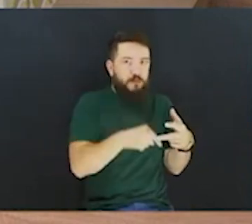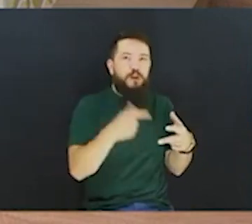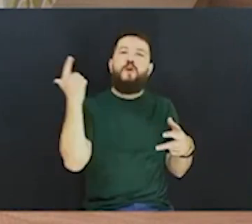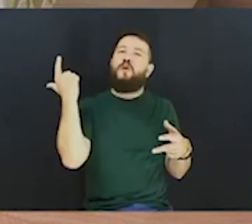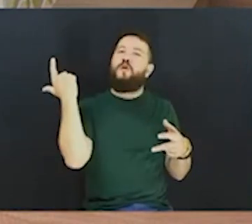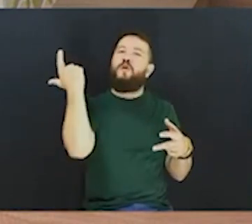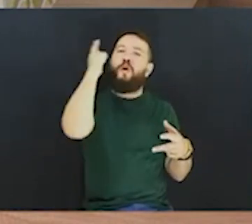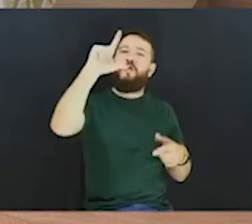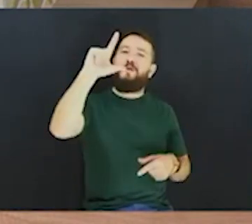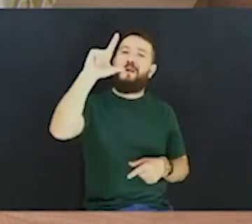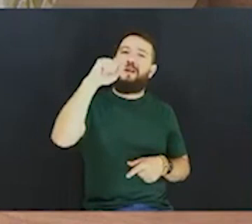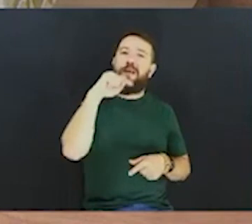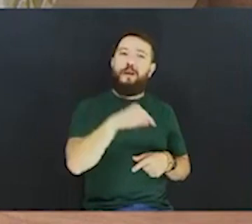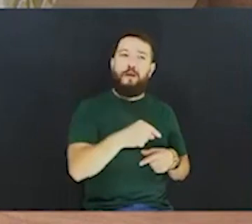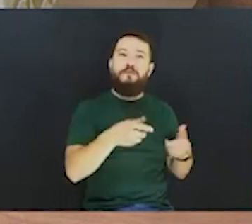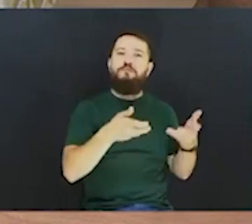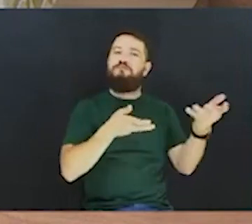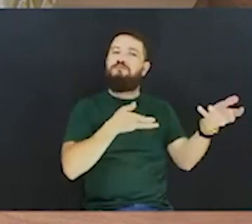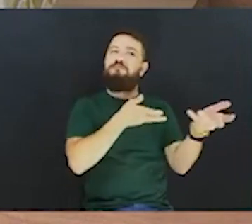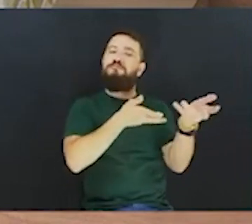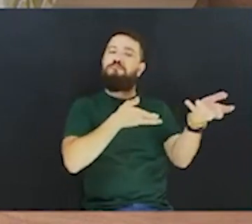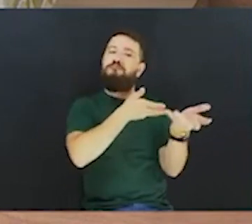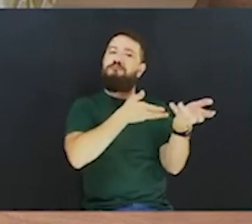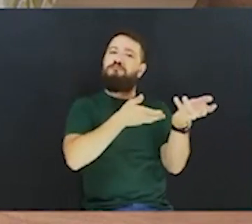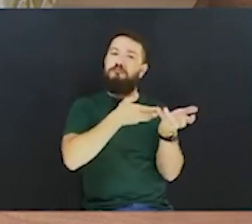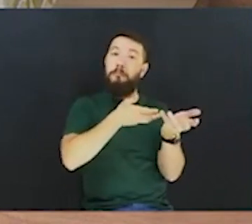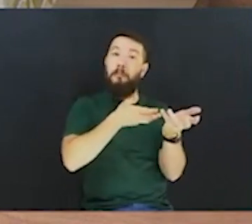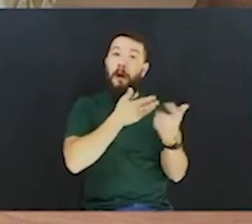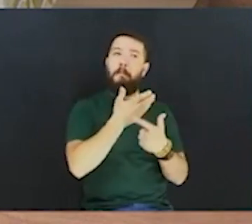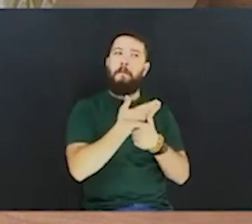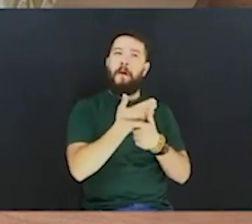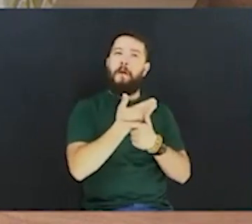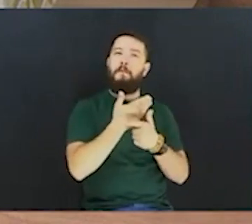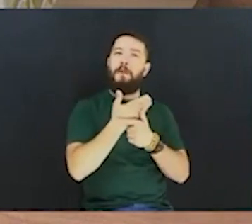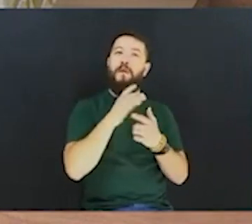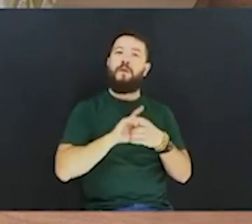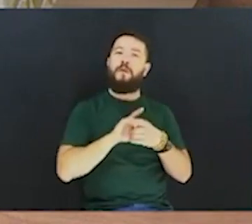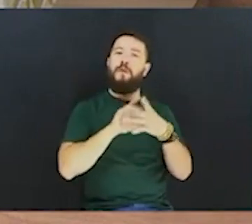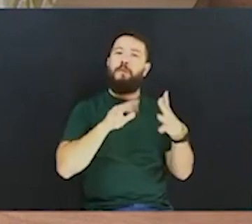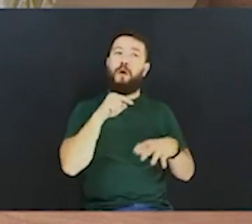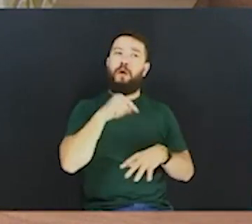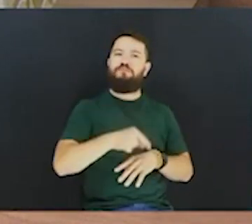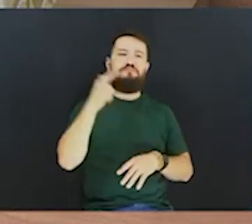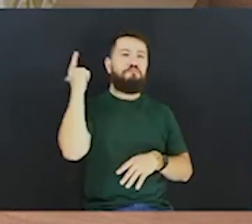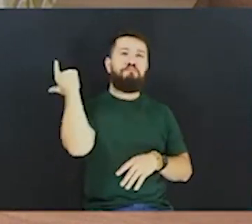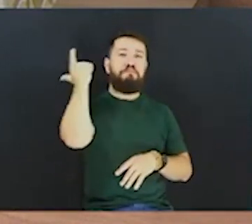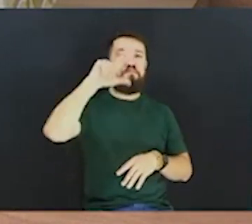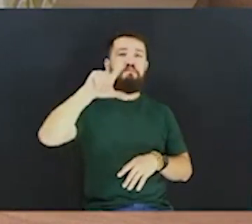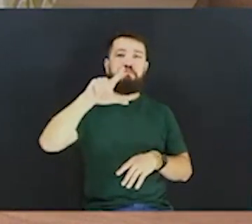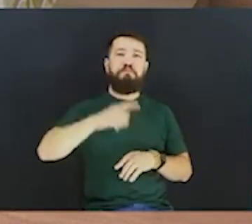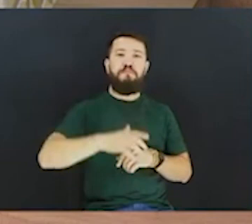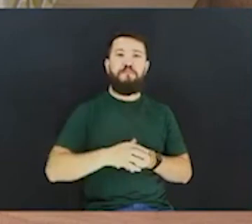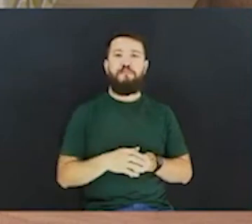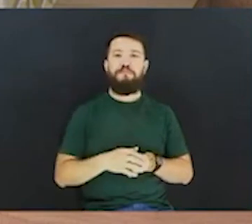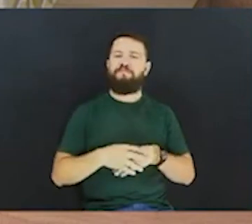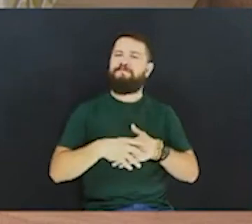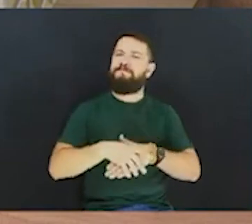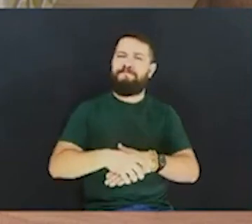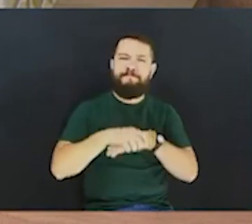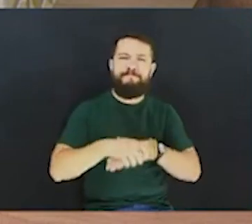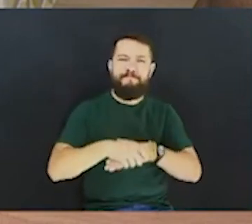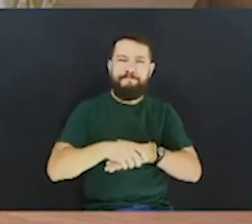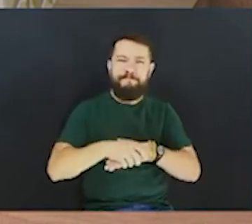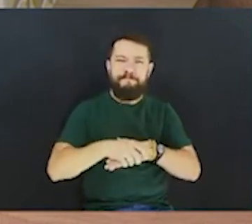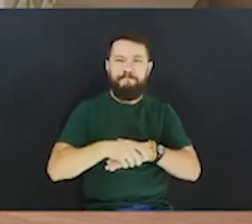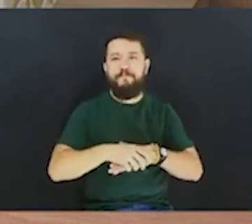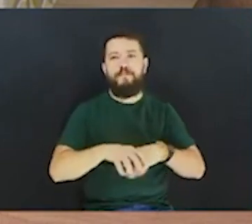essa intermediação e cumpriu o seu papel democrático eu quero cumprimentar então todos os vereadores todos os participantes